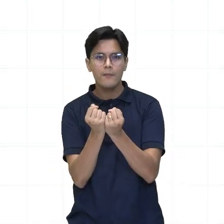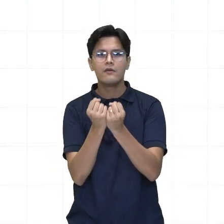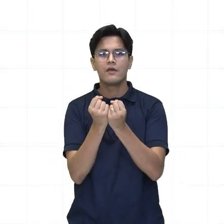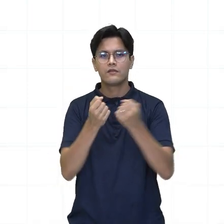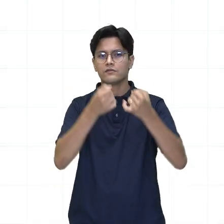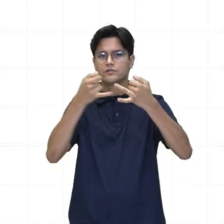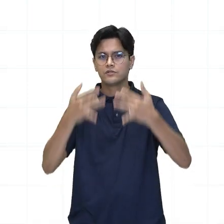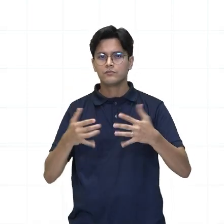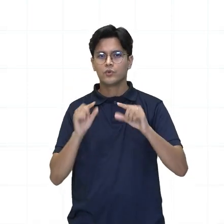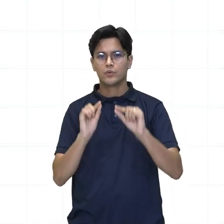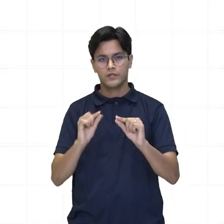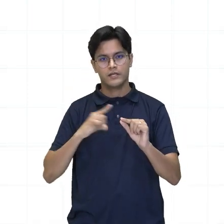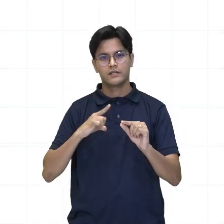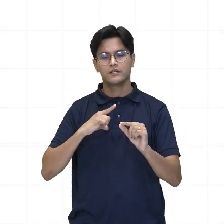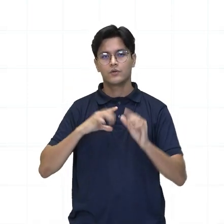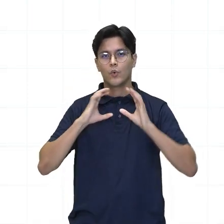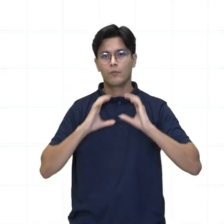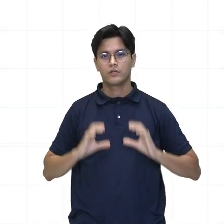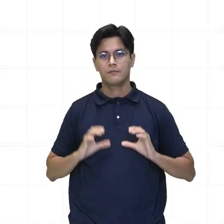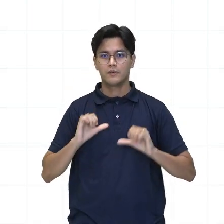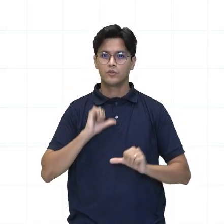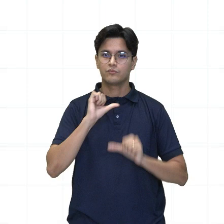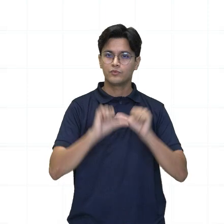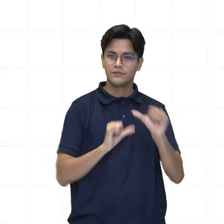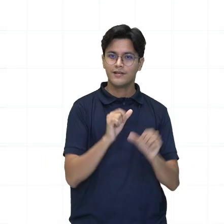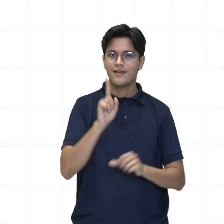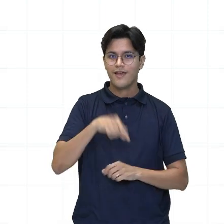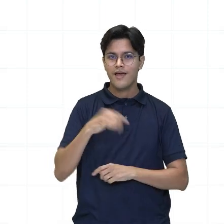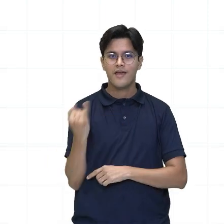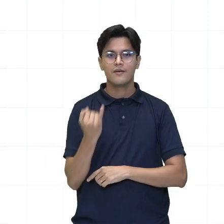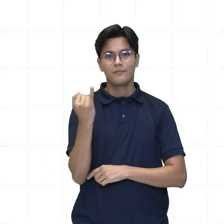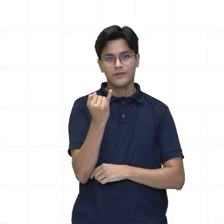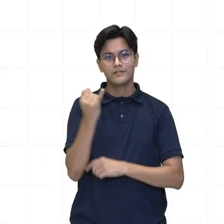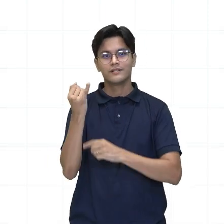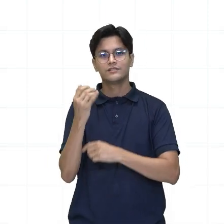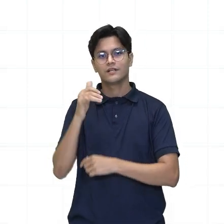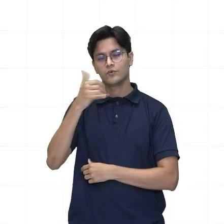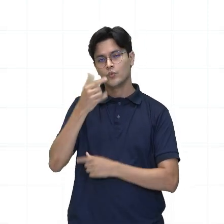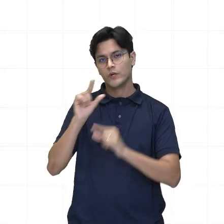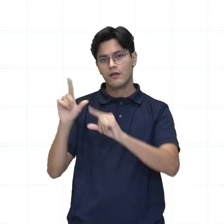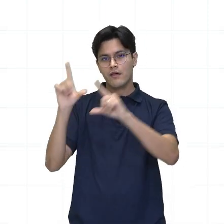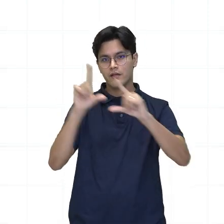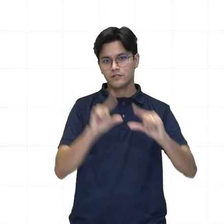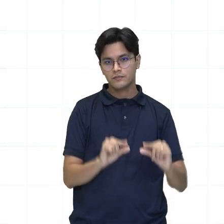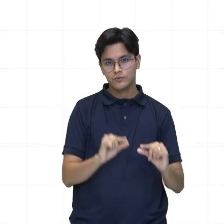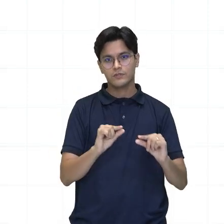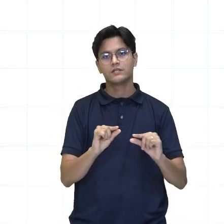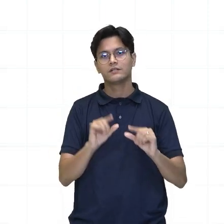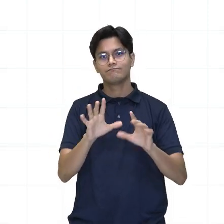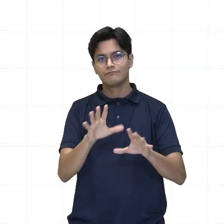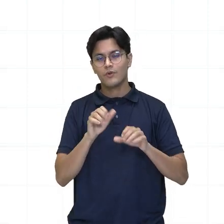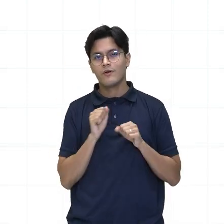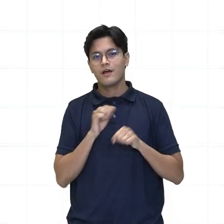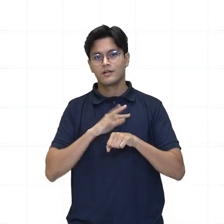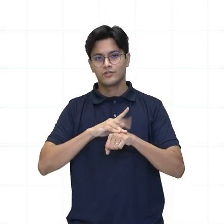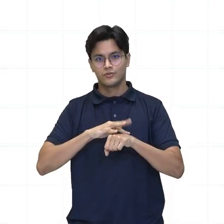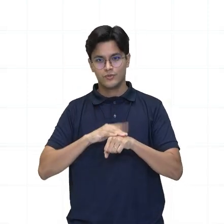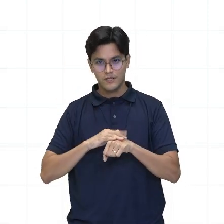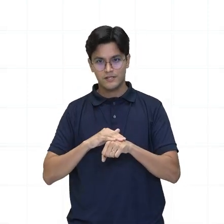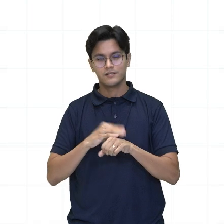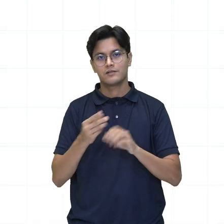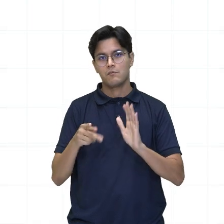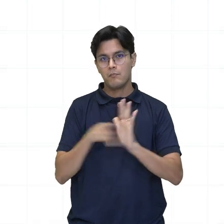é um elemento crucial na redução da carga de doenças transmitidas por vetores, ou seja, o comportamento